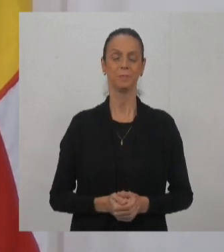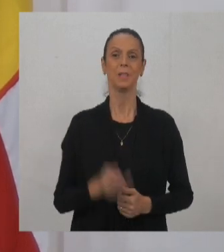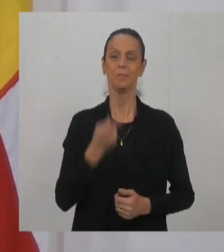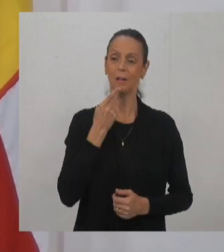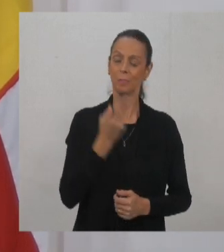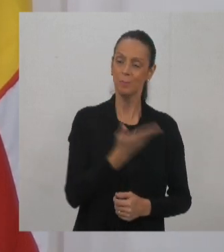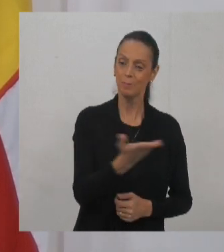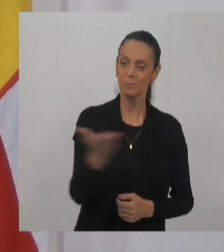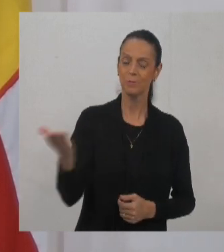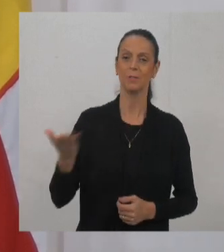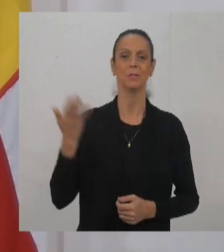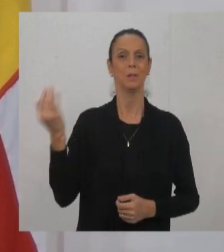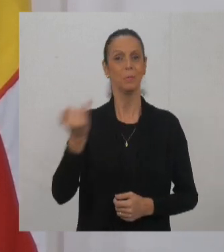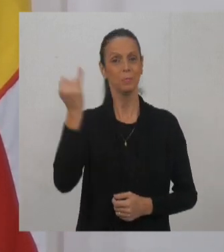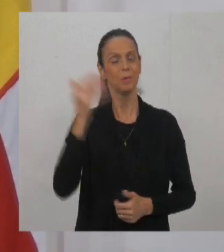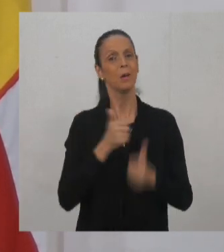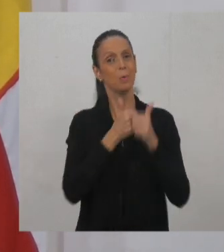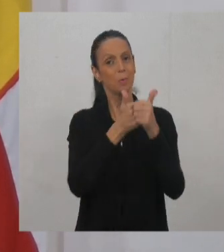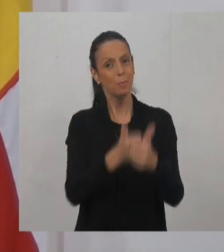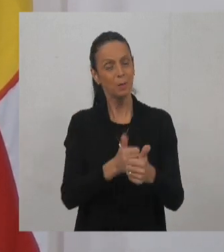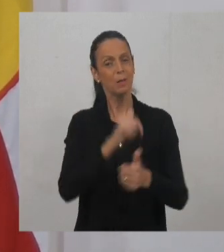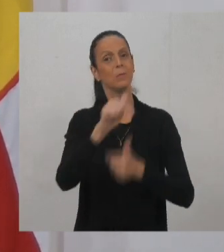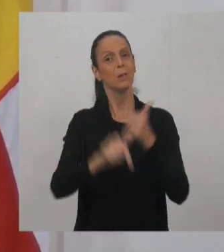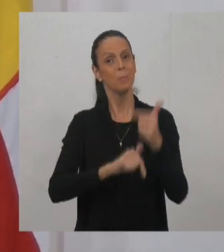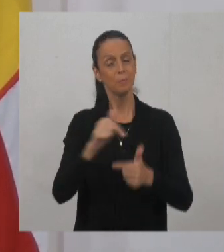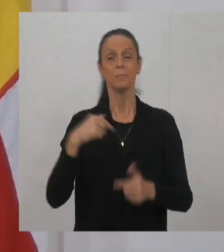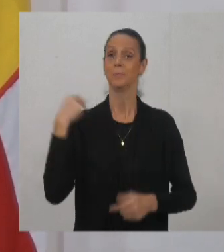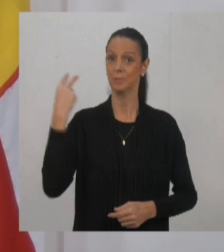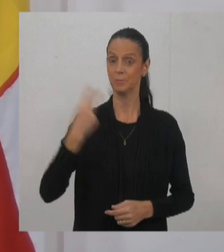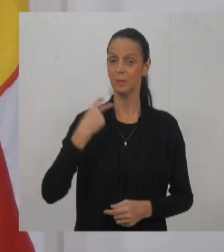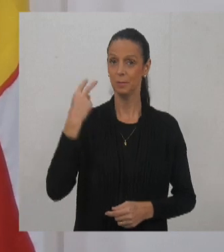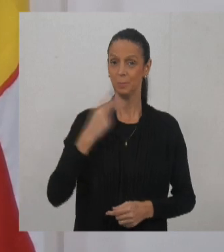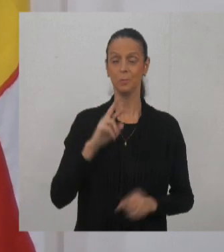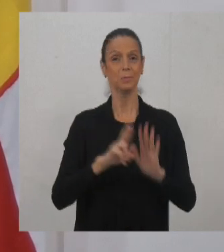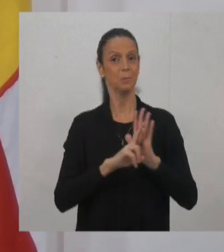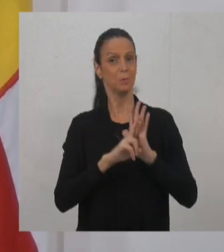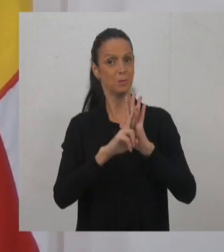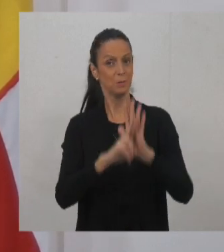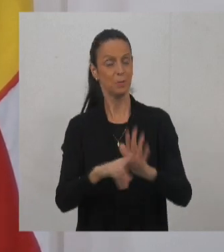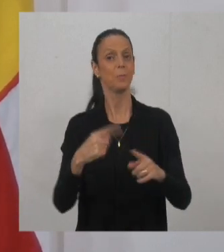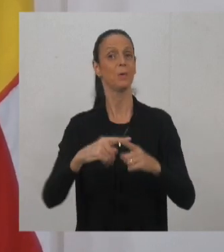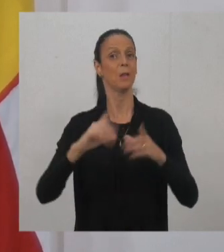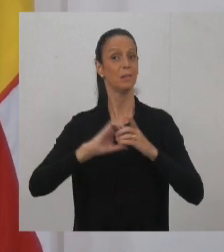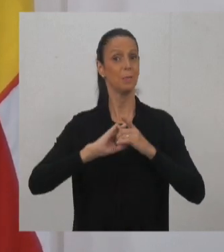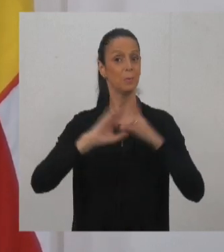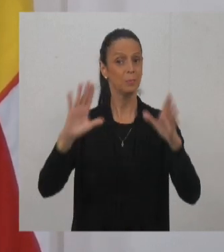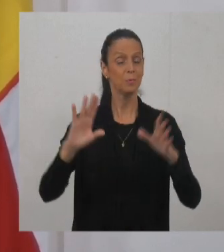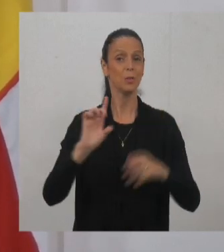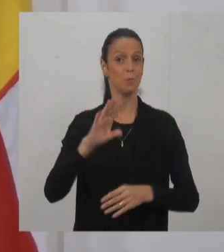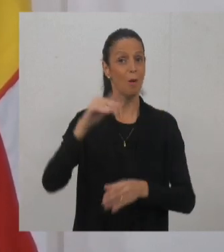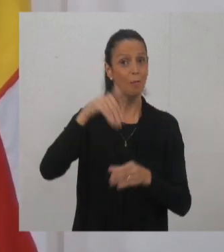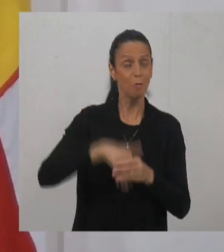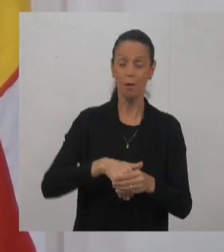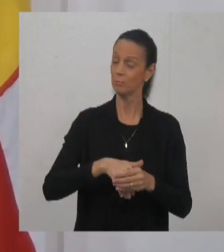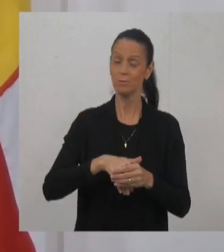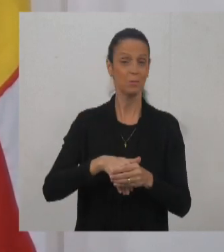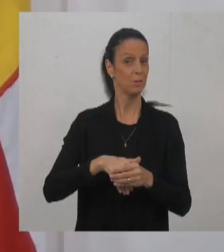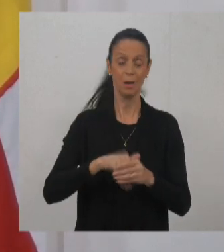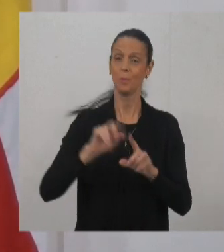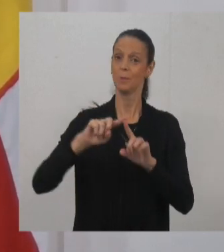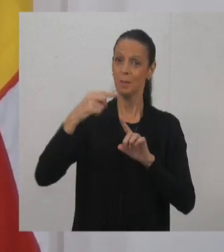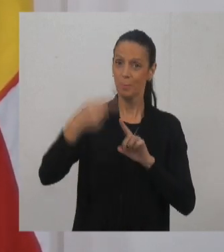reitero a importância de acompanhar o trabalho dos seus representantes, pois a democracia não se limita ao voto, mas